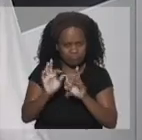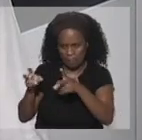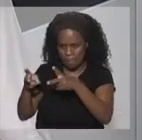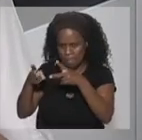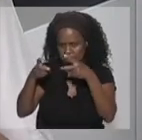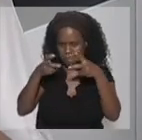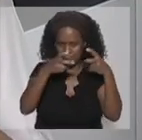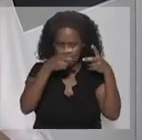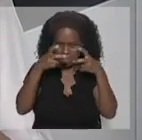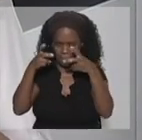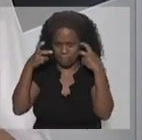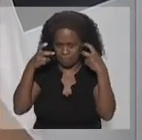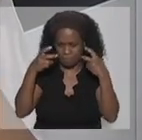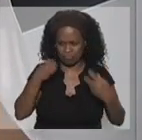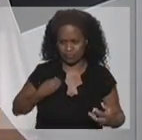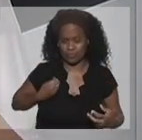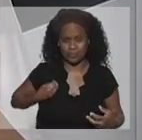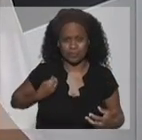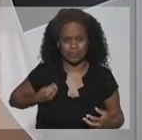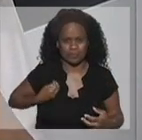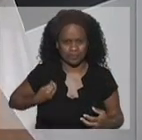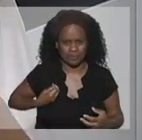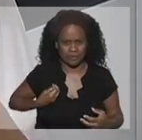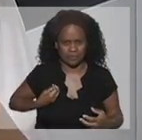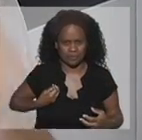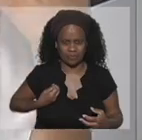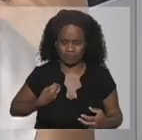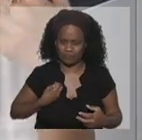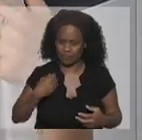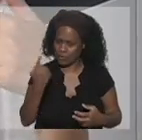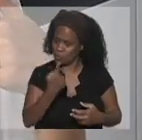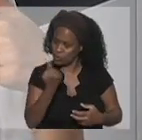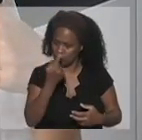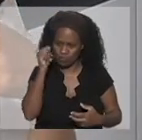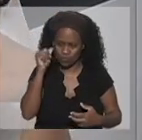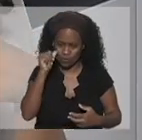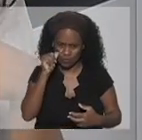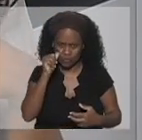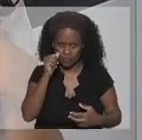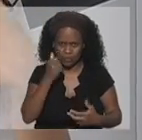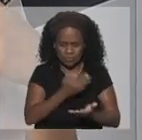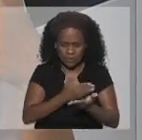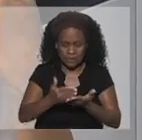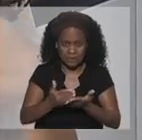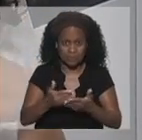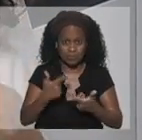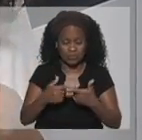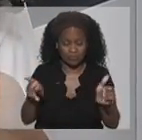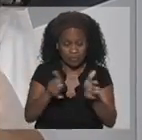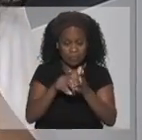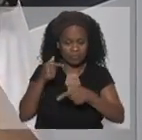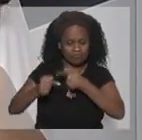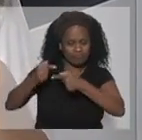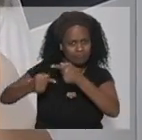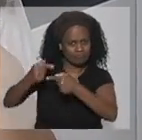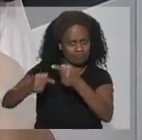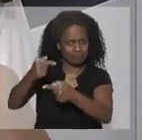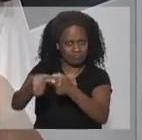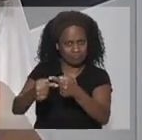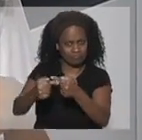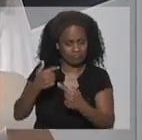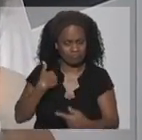Elas começaram a perceber o quanto elas viviam A gente começou a perceber, né? Porque eu me sinto parte dessa